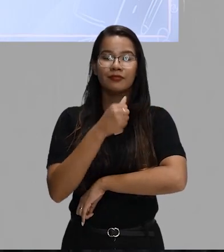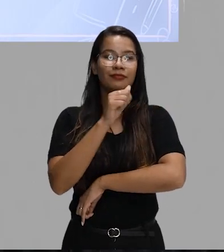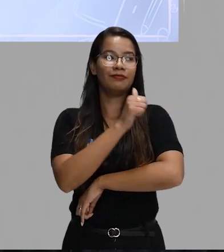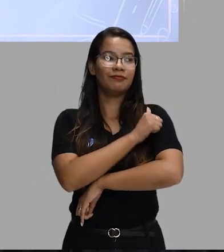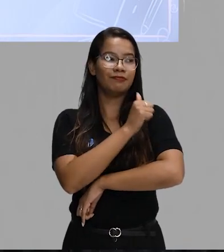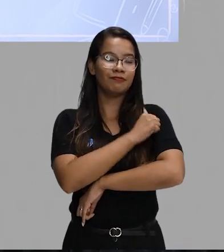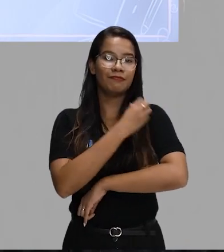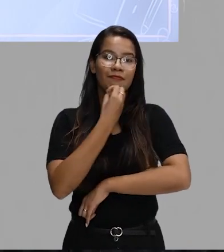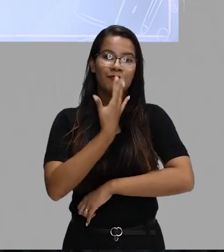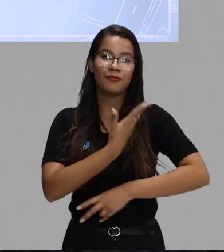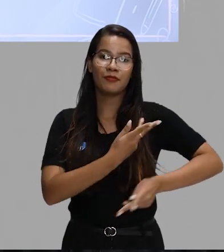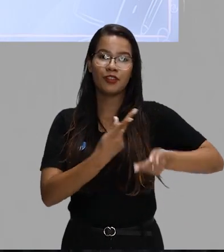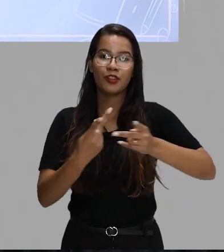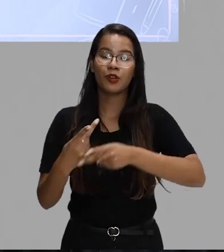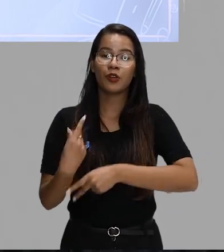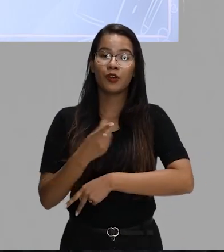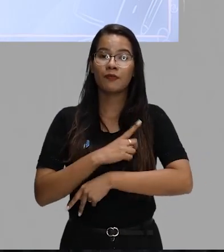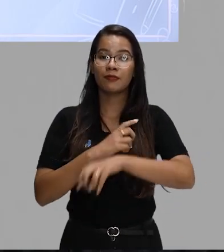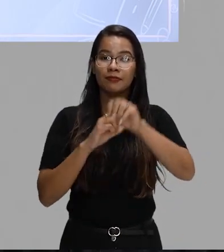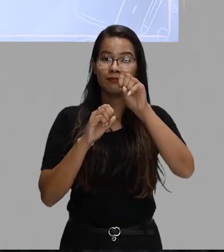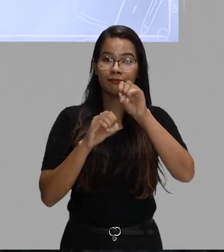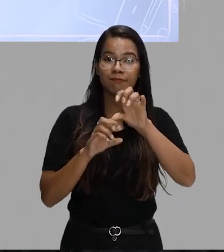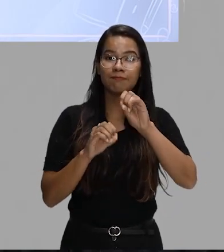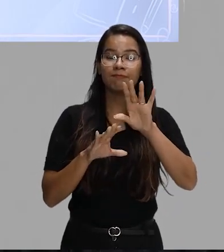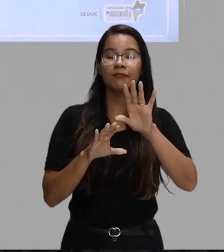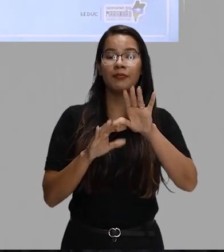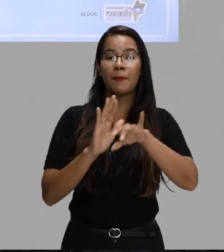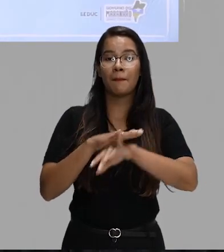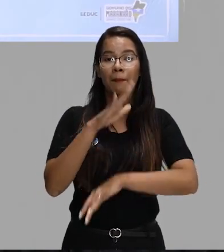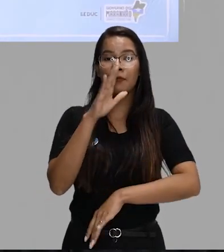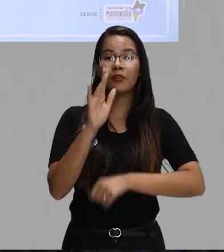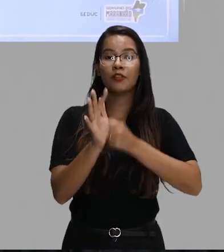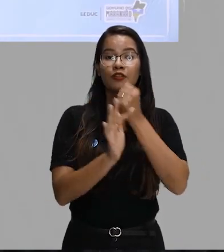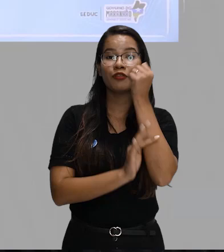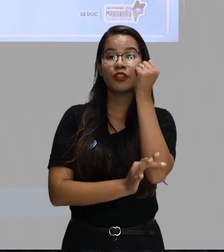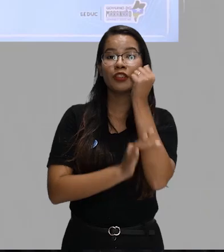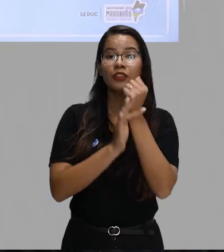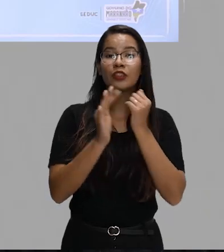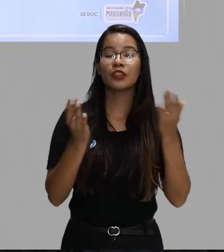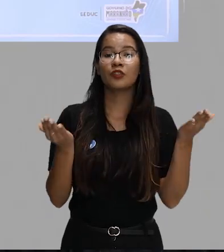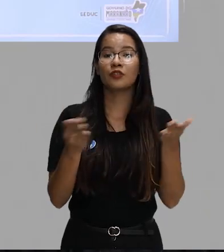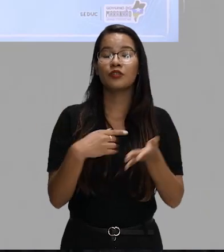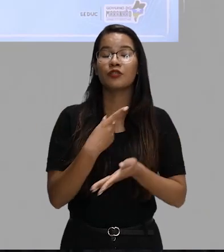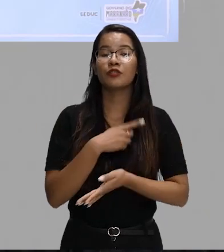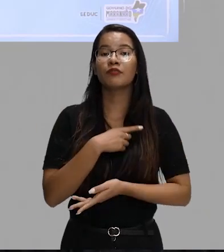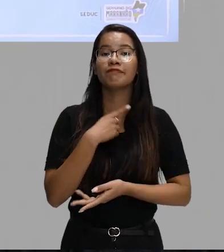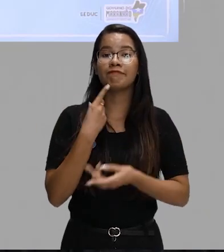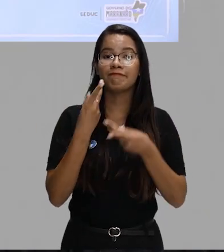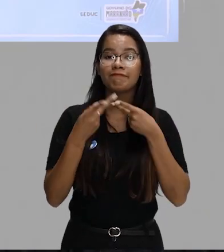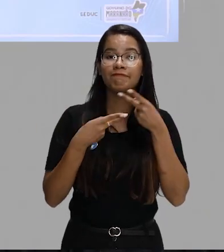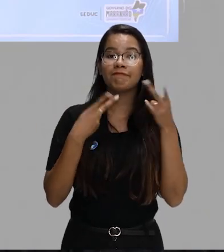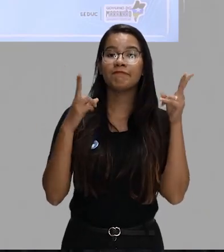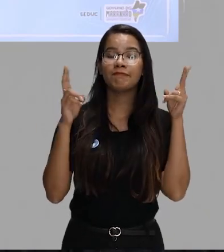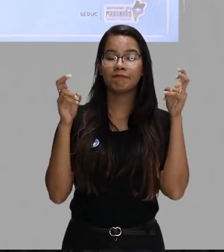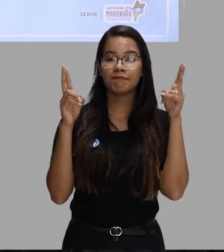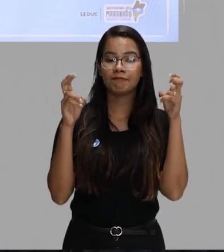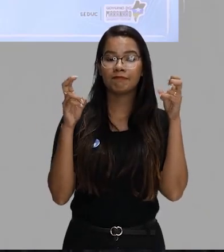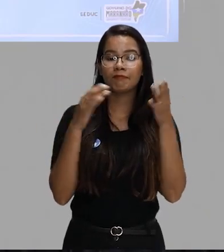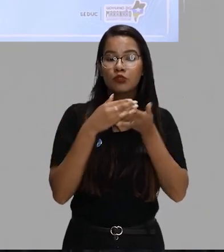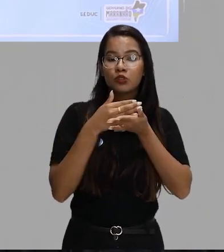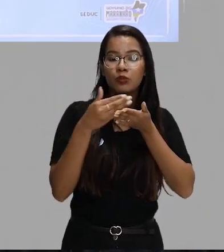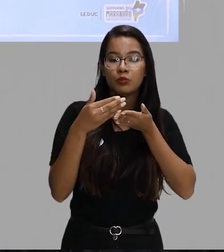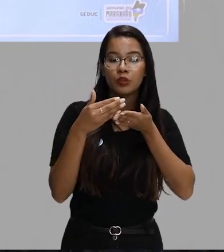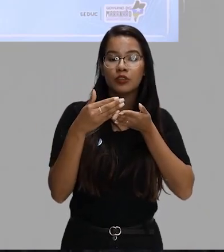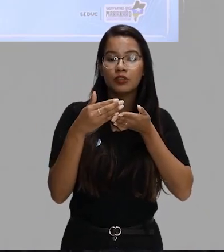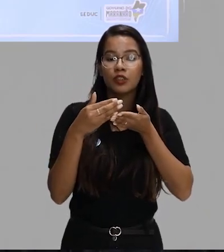Sejam bem-vindos ao nosso programa. Mais uma aula de física. E hoje nós iremos falar sobre princípios da óptica